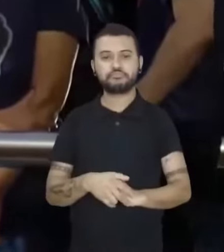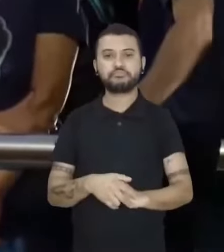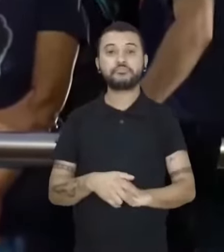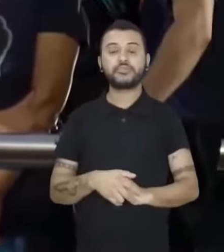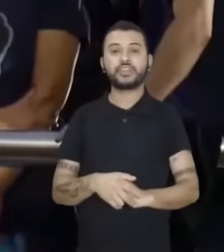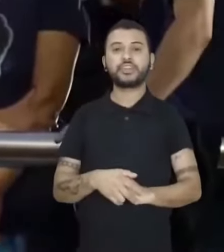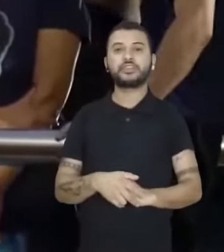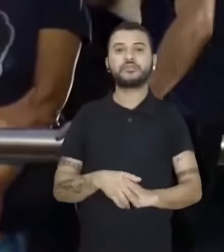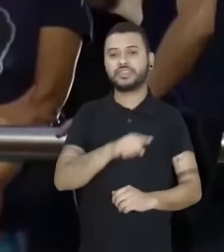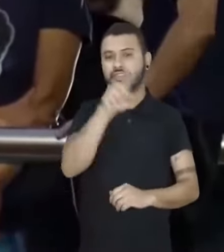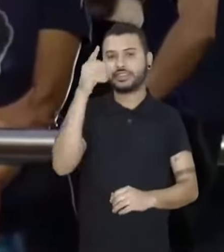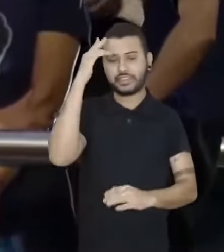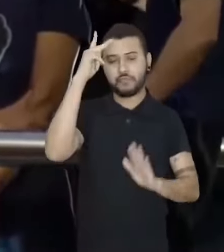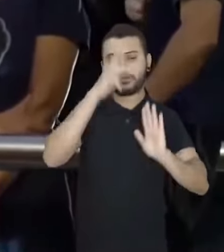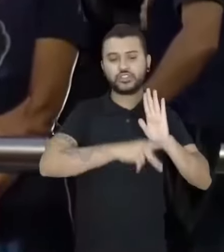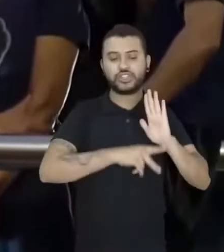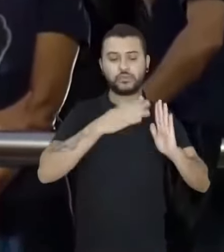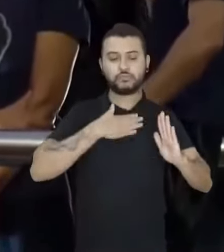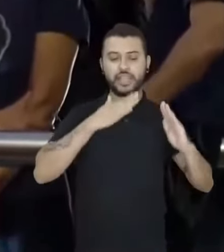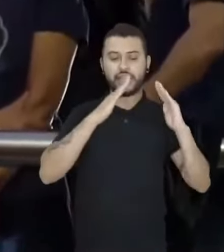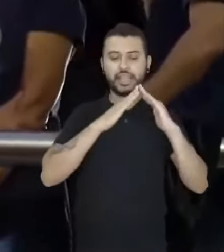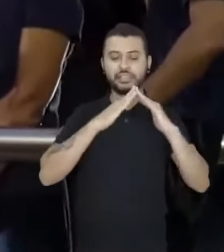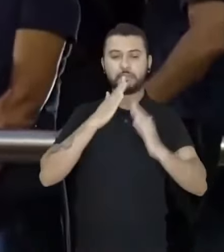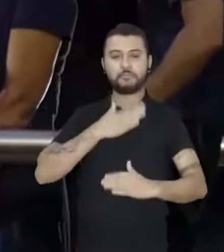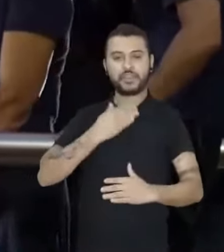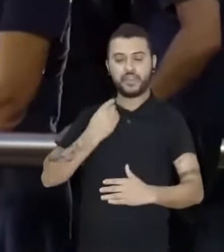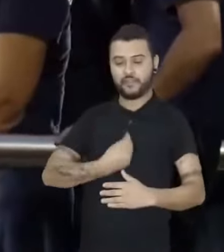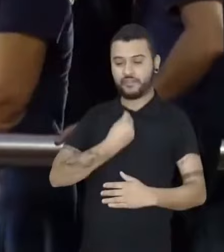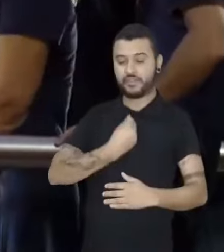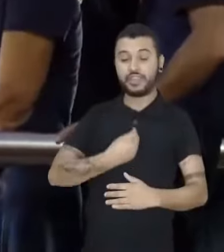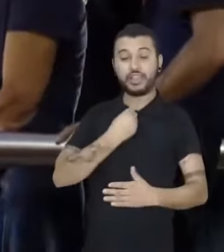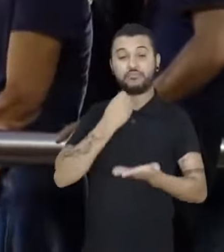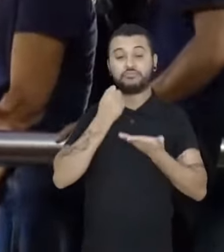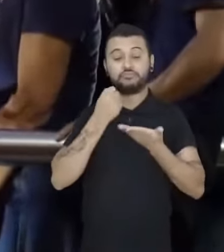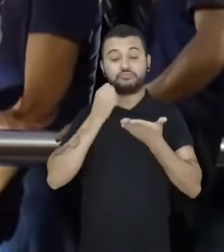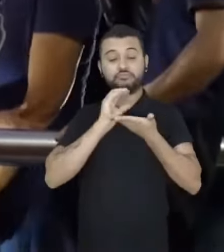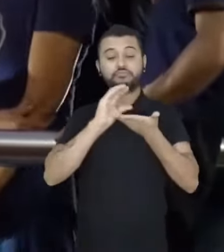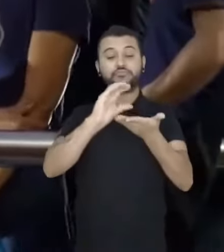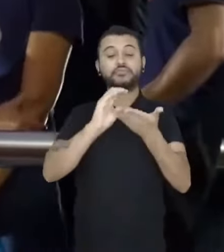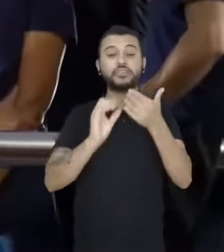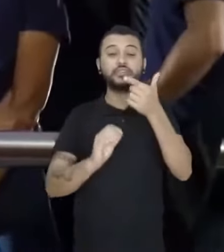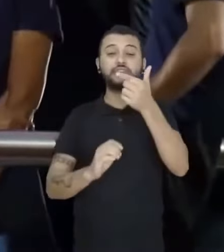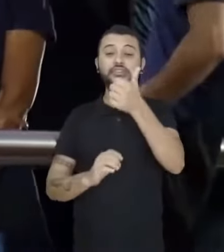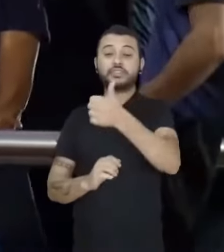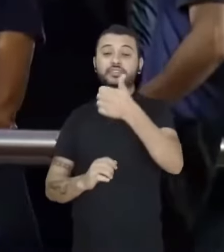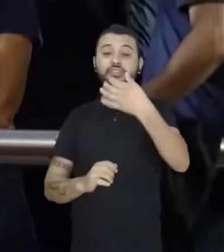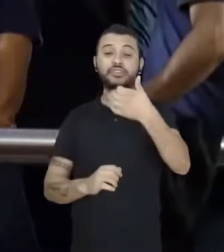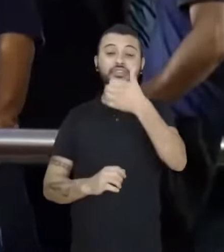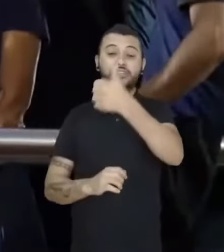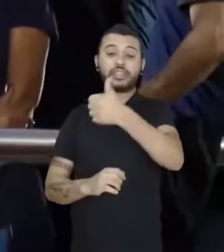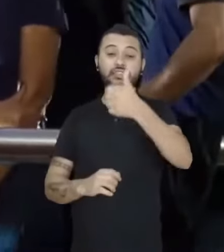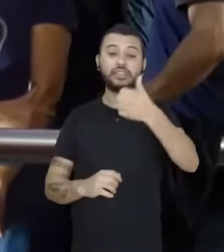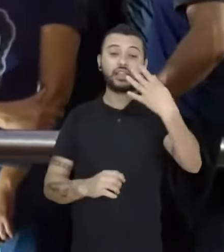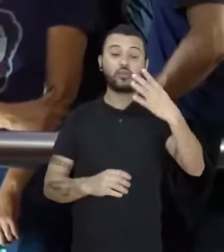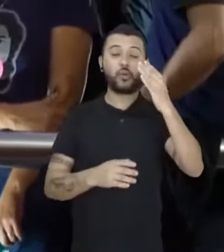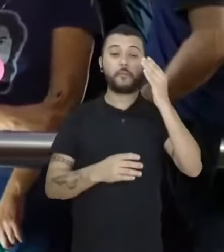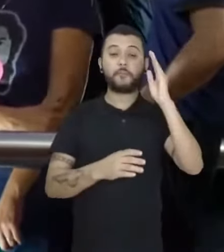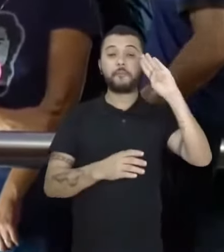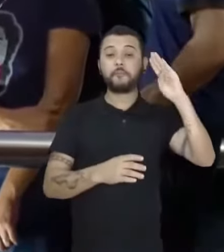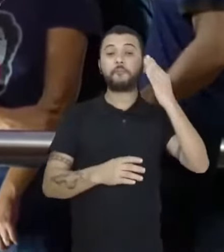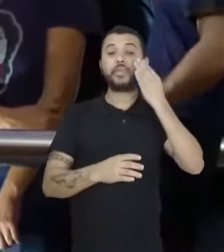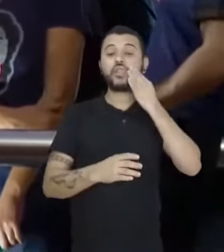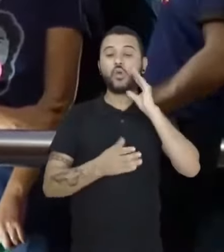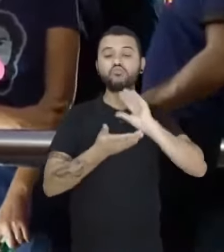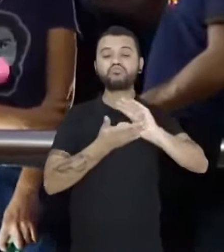Só no programa Minha Casa Minha Vida, nós investimos 114 bilhões de reais no